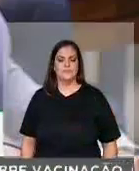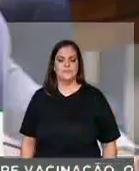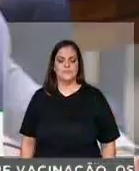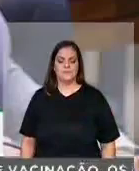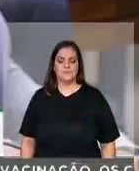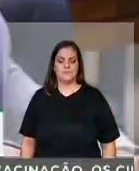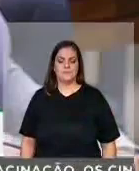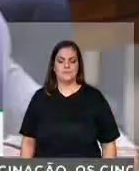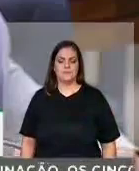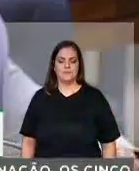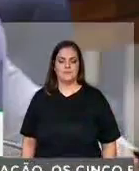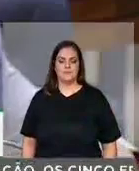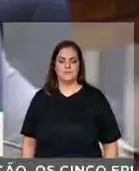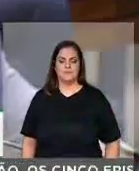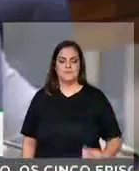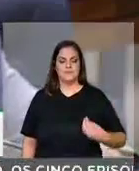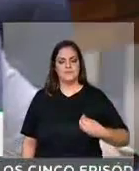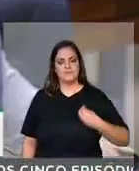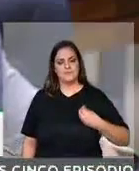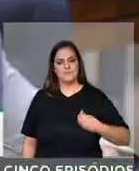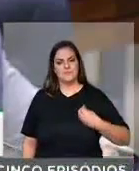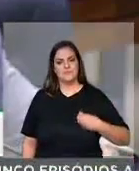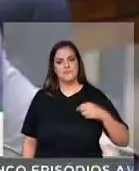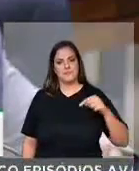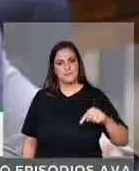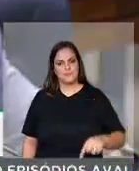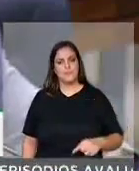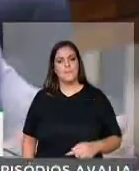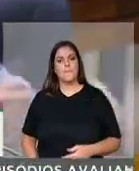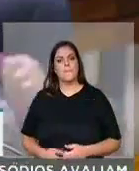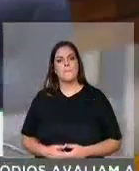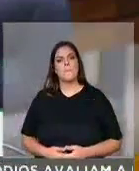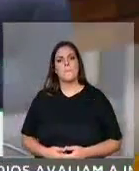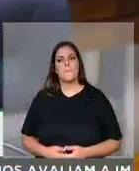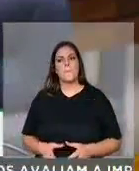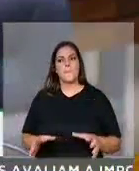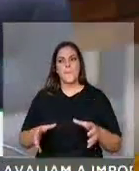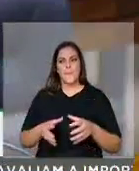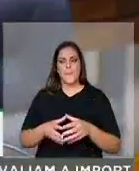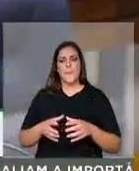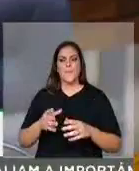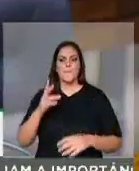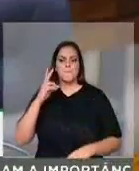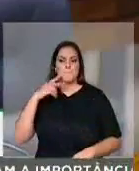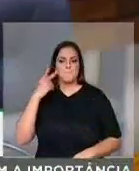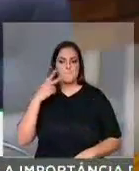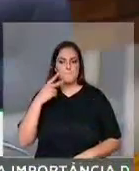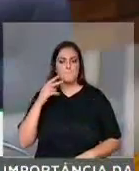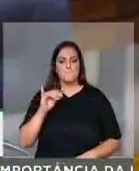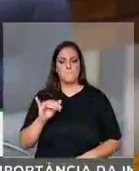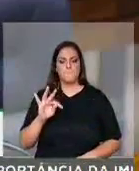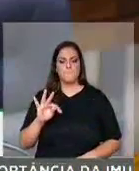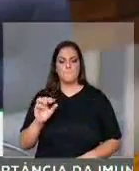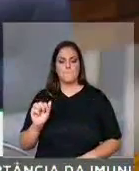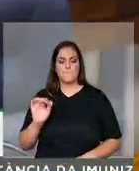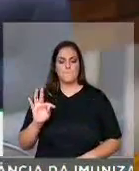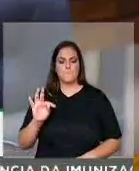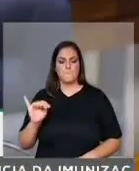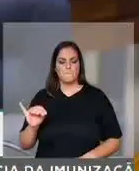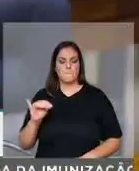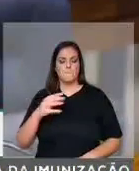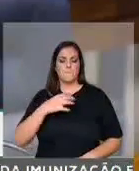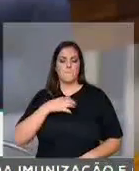aqui a presença em nossa casa de uma comissão de vereadores do município de Itatim, na Bahia, no